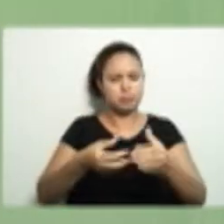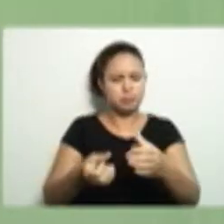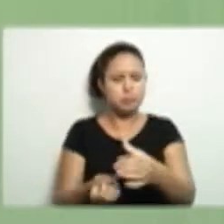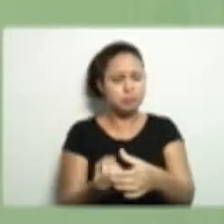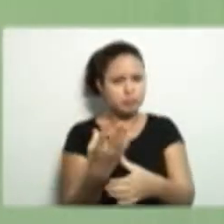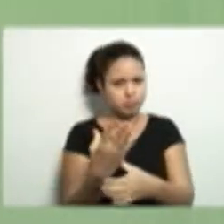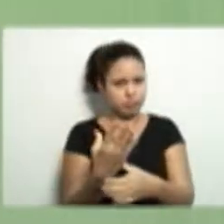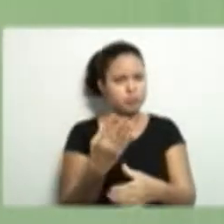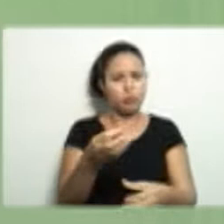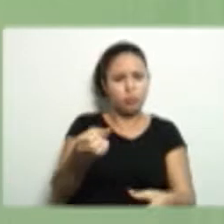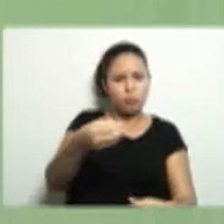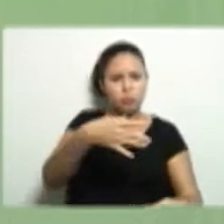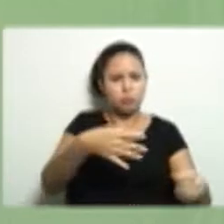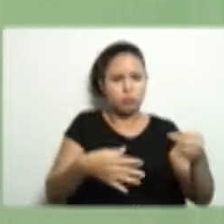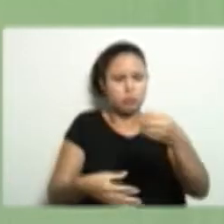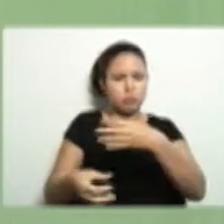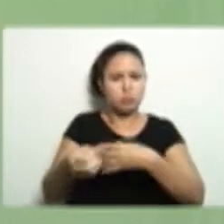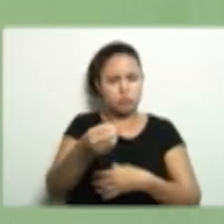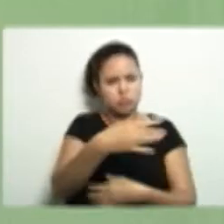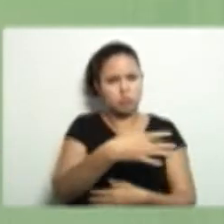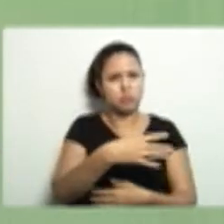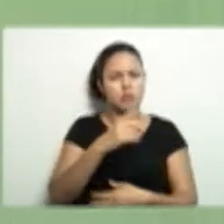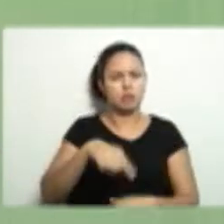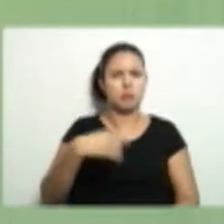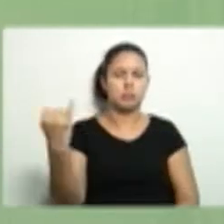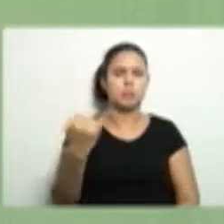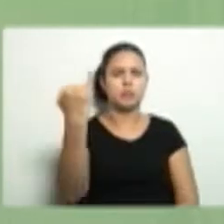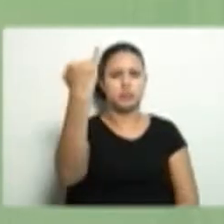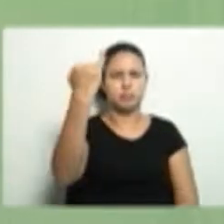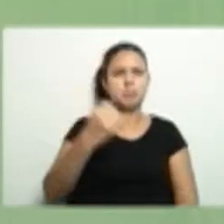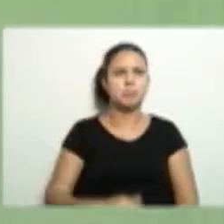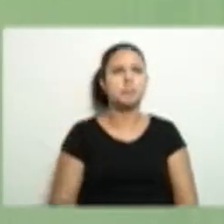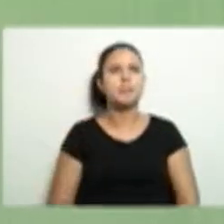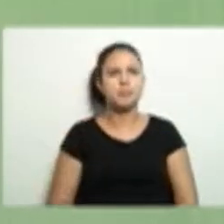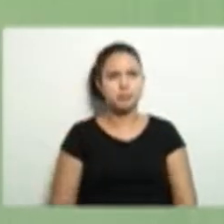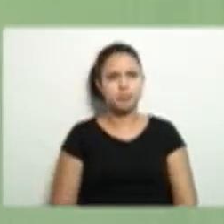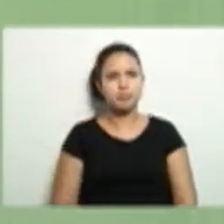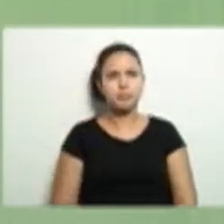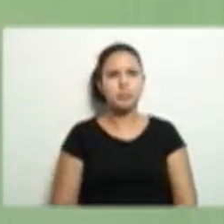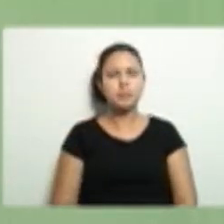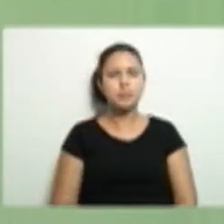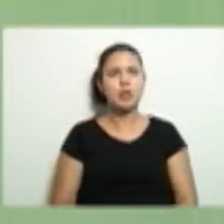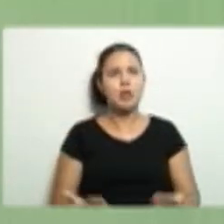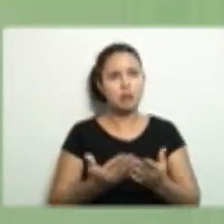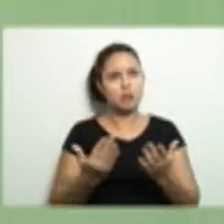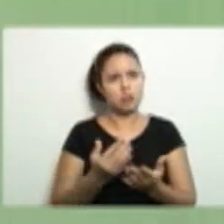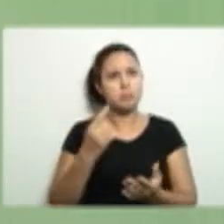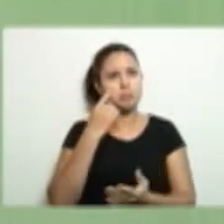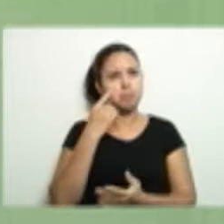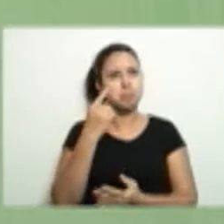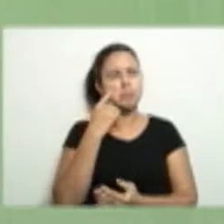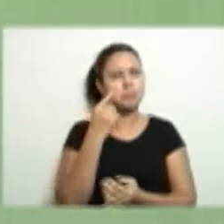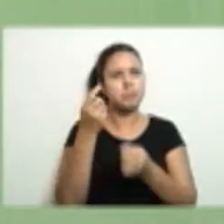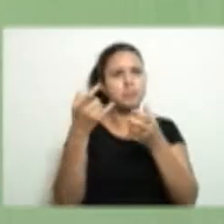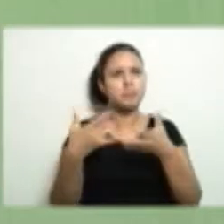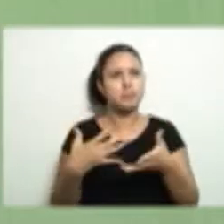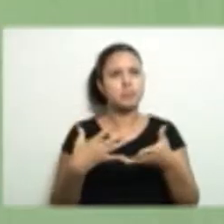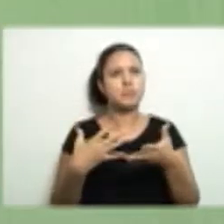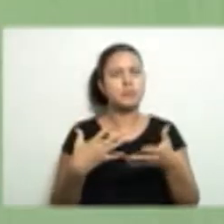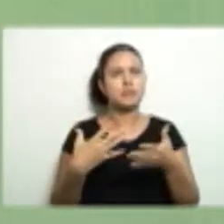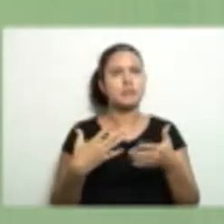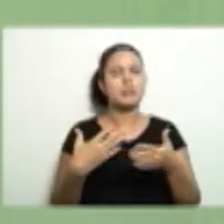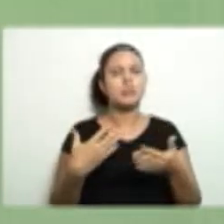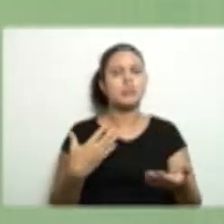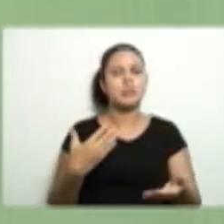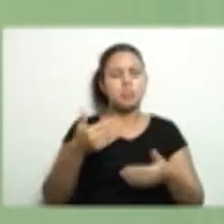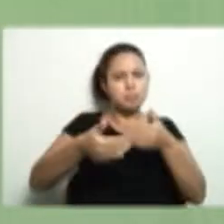de qualidade são, vamos marcar aqui com destaque, a rapidez,